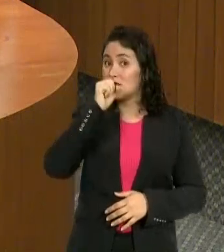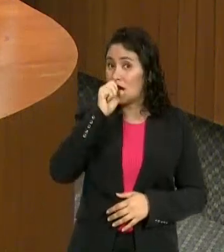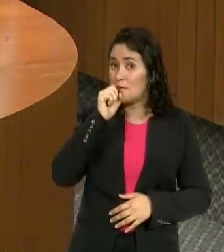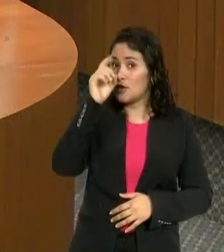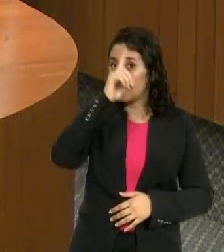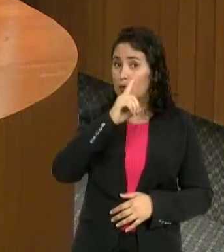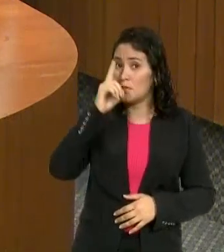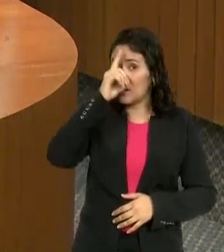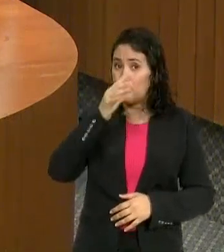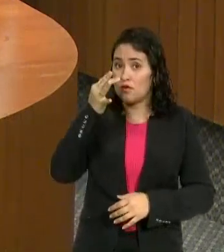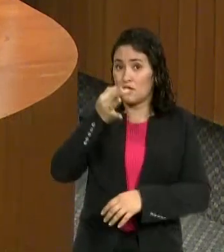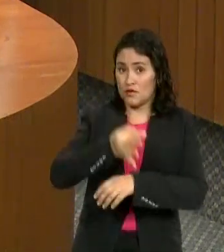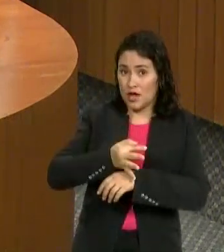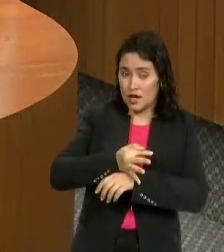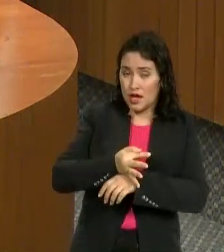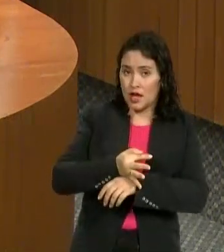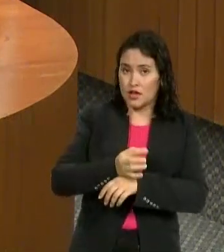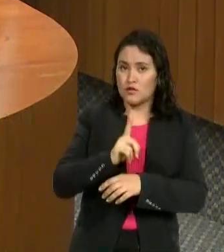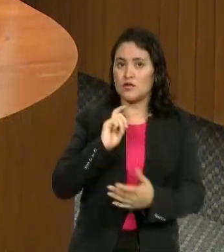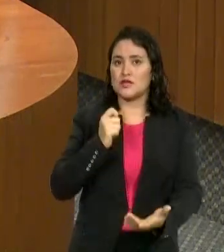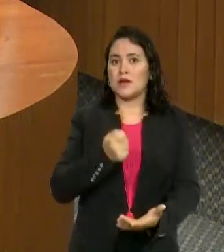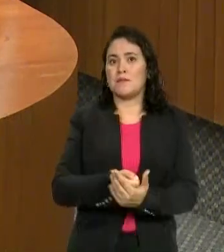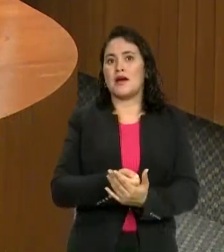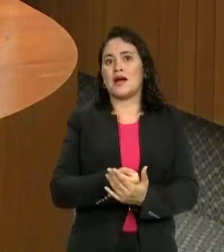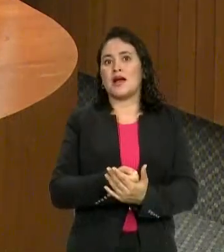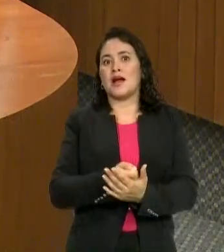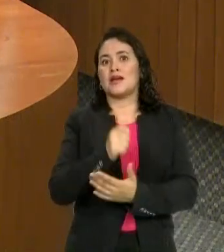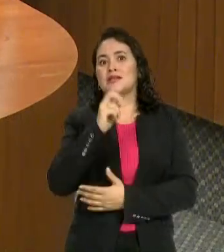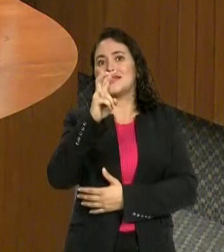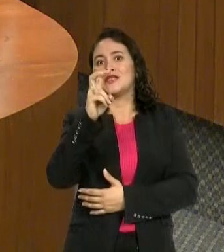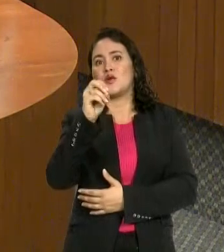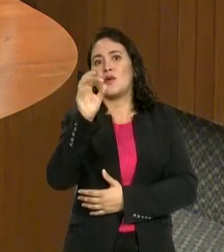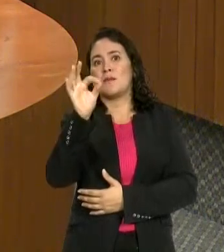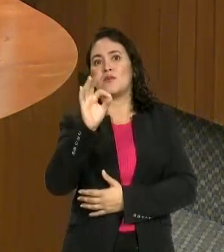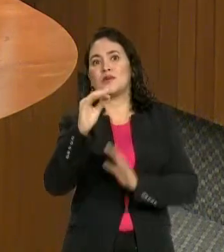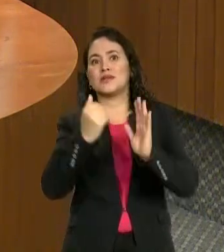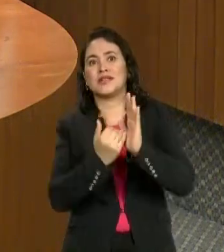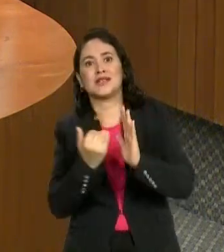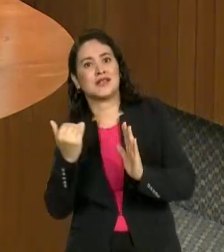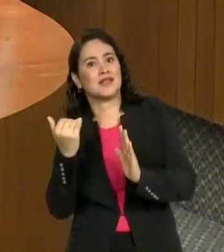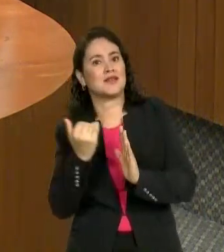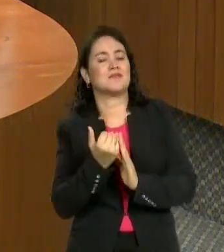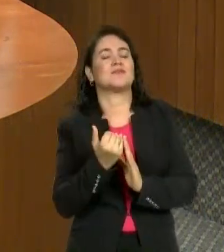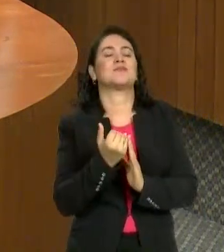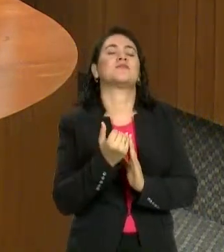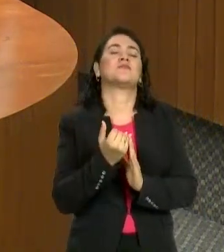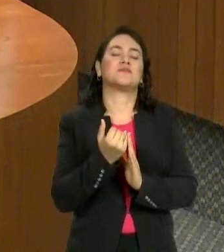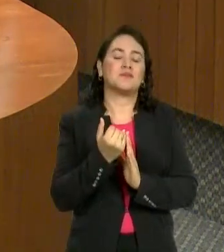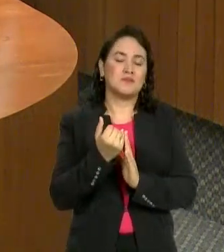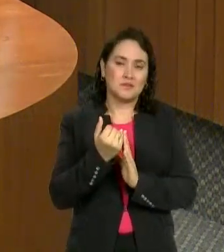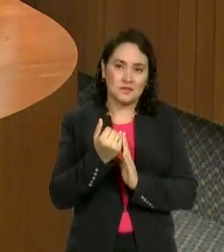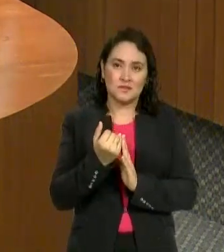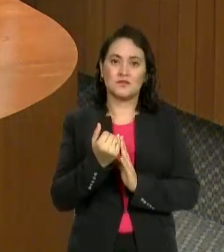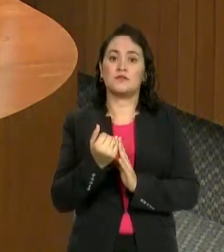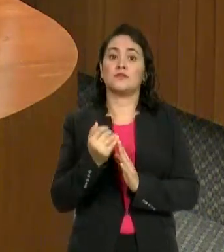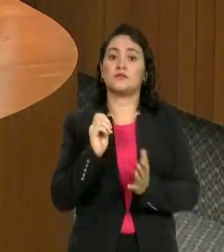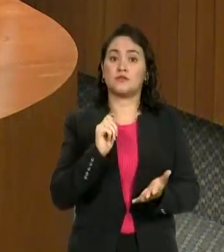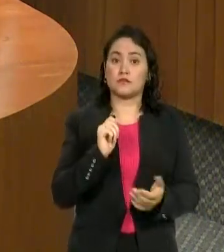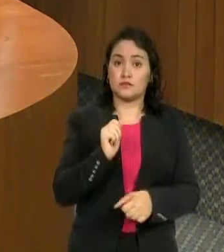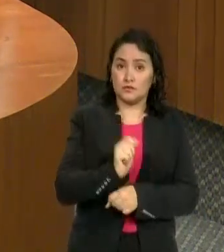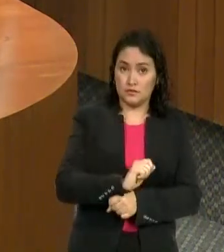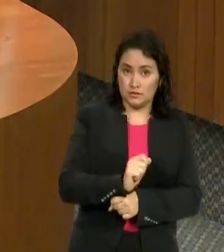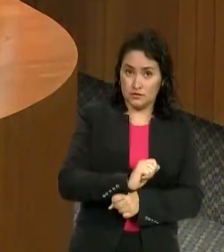e feriado, você tem que pagar 50% a mais. Ou seja, para um veículo de